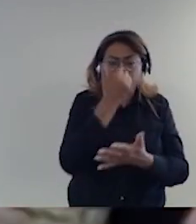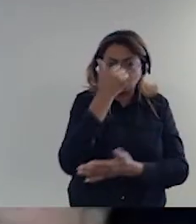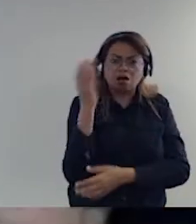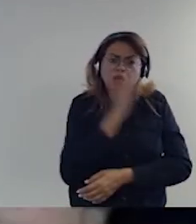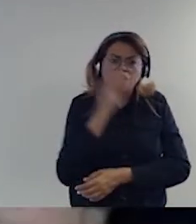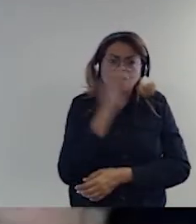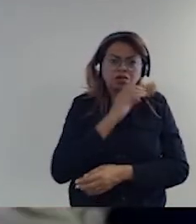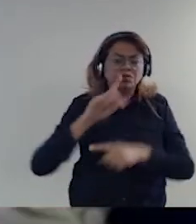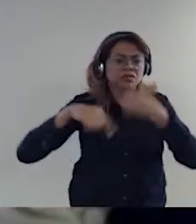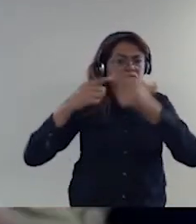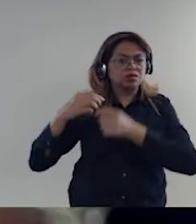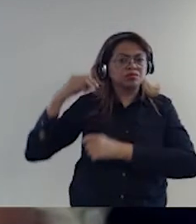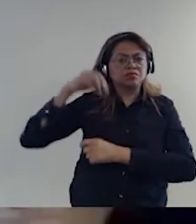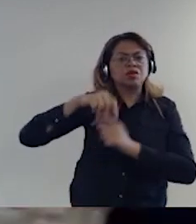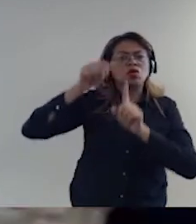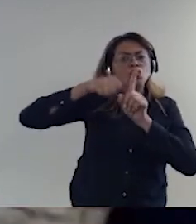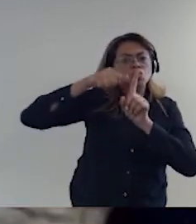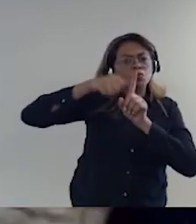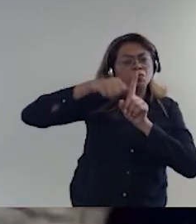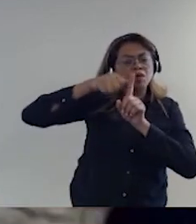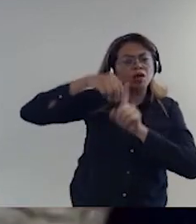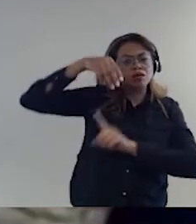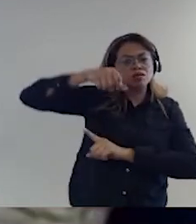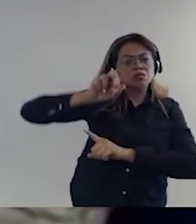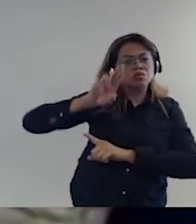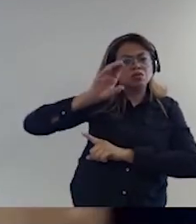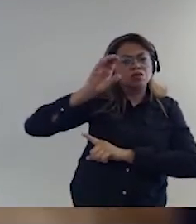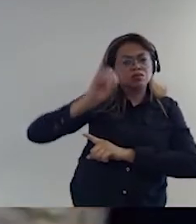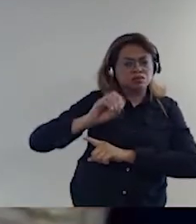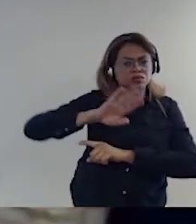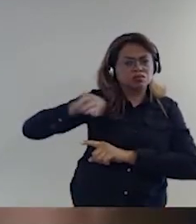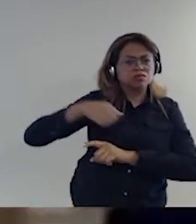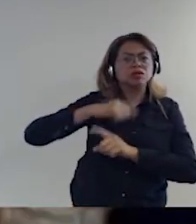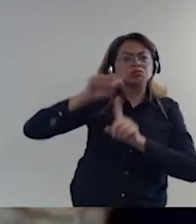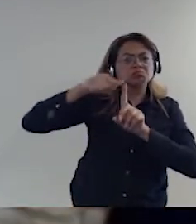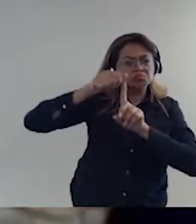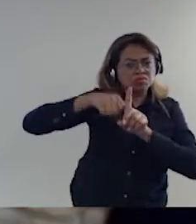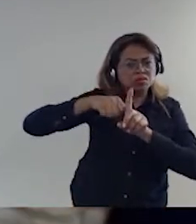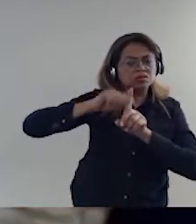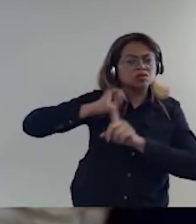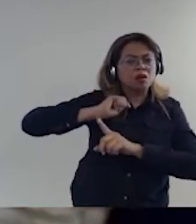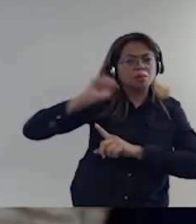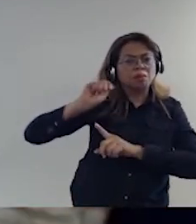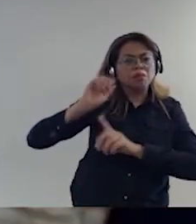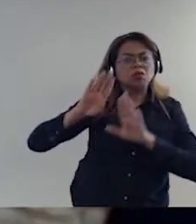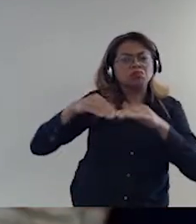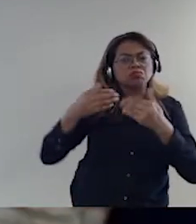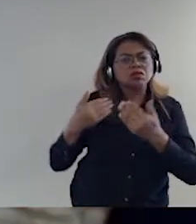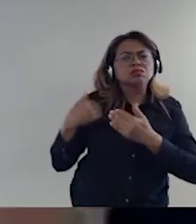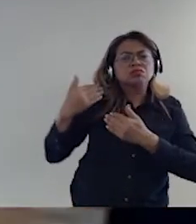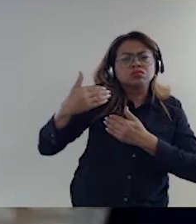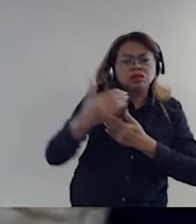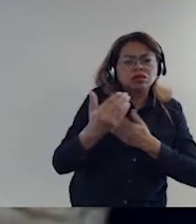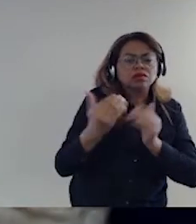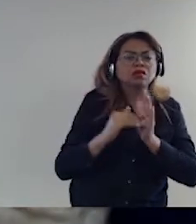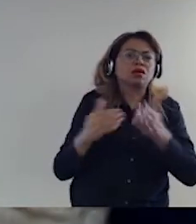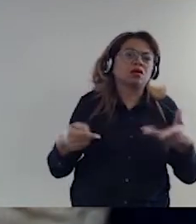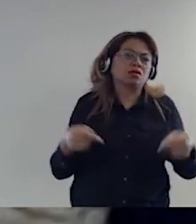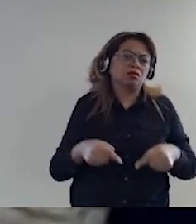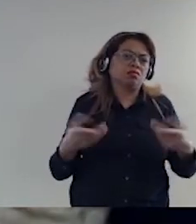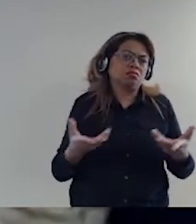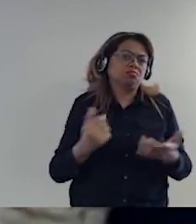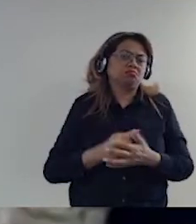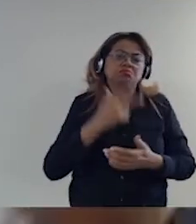em março e em abril. Sinto uma certa desaceleração. Quais são as respostas que nós podemos dar perante